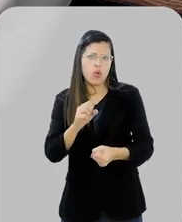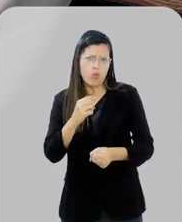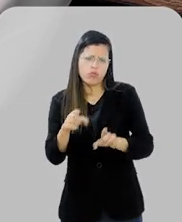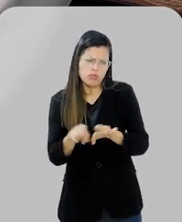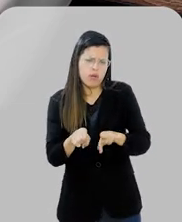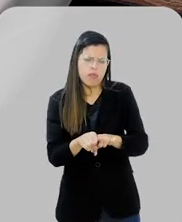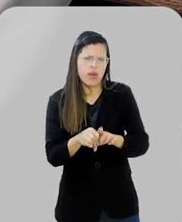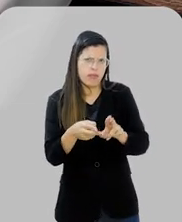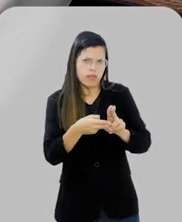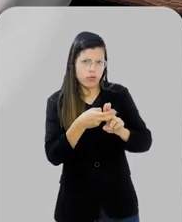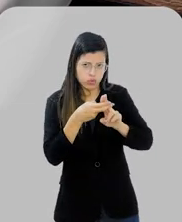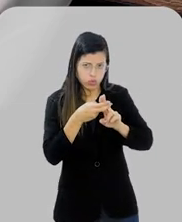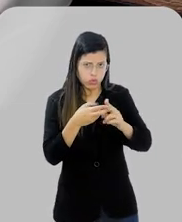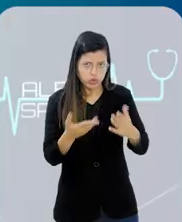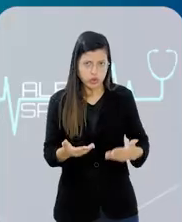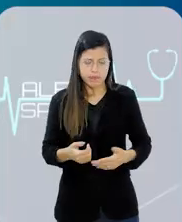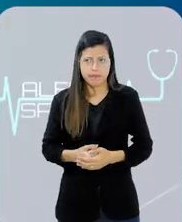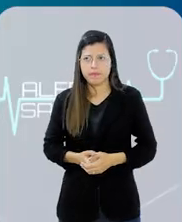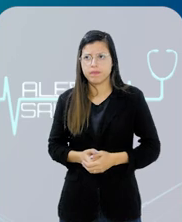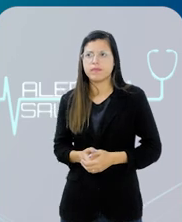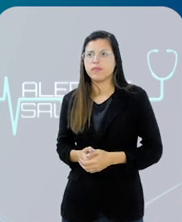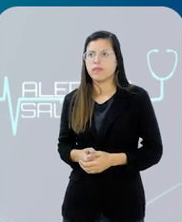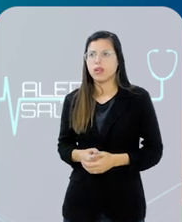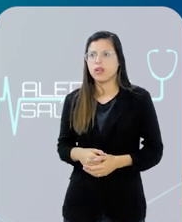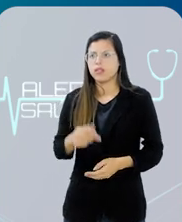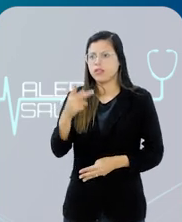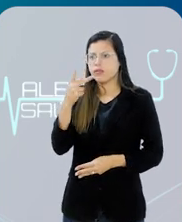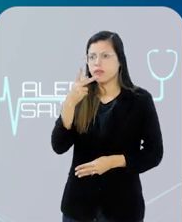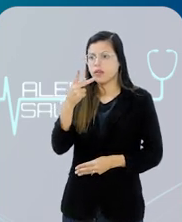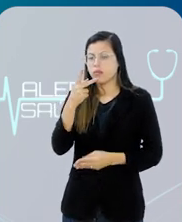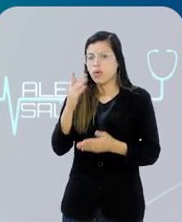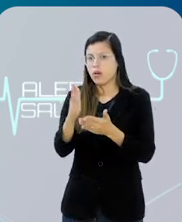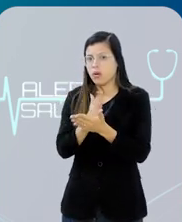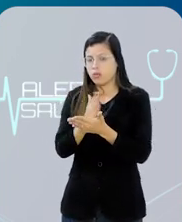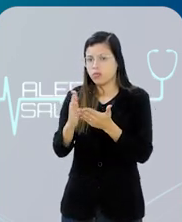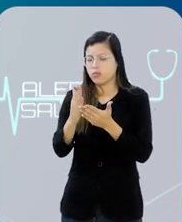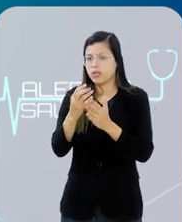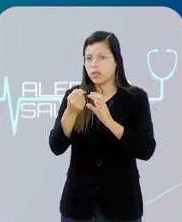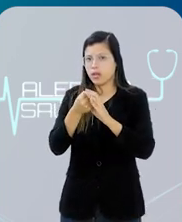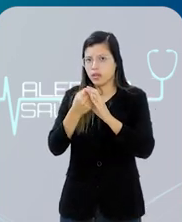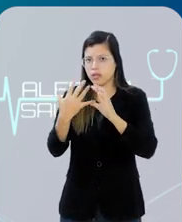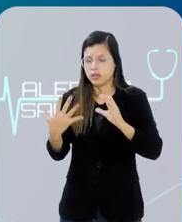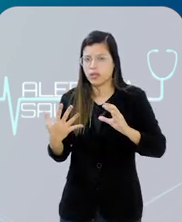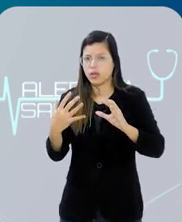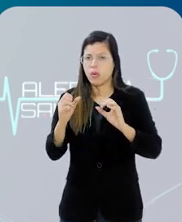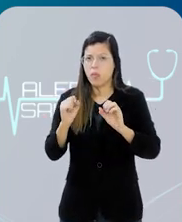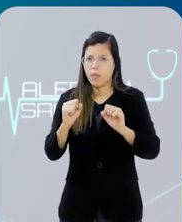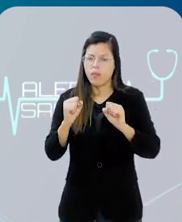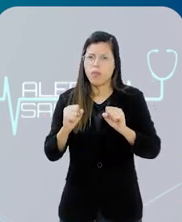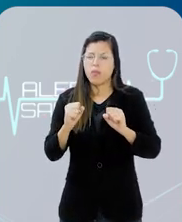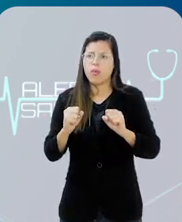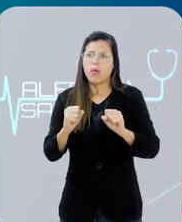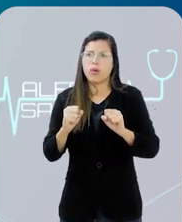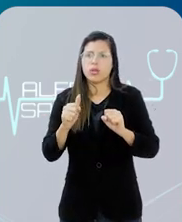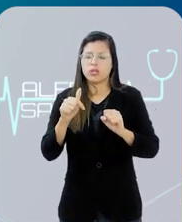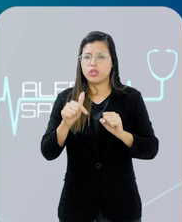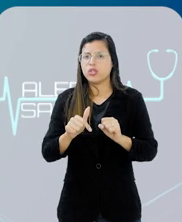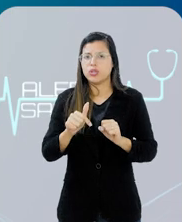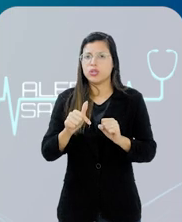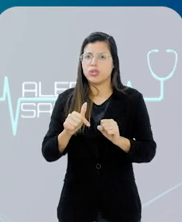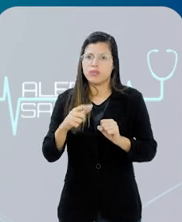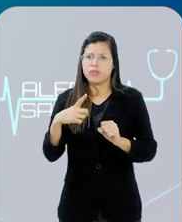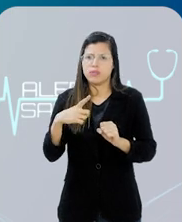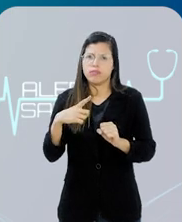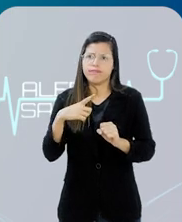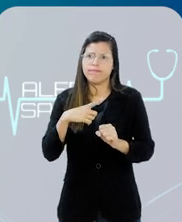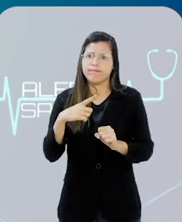SUS? Como a gente disse, alguns aspectos psicossociais também podem ser extremamente afetados por este